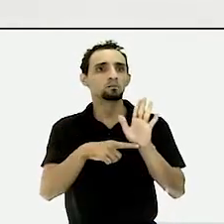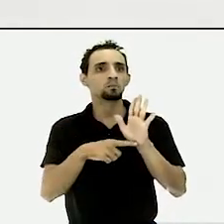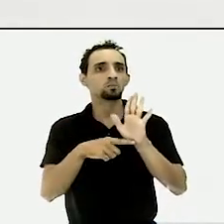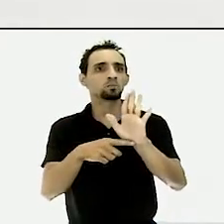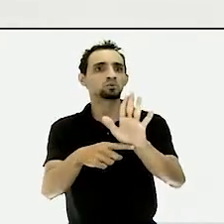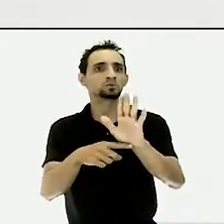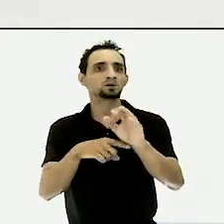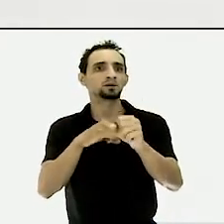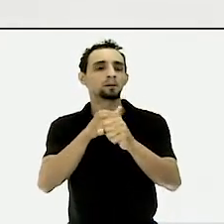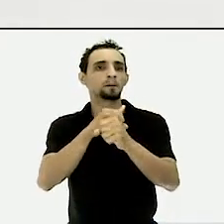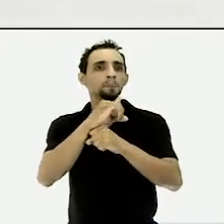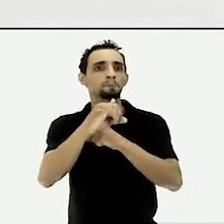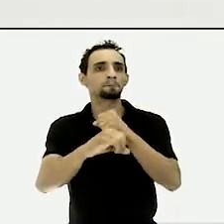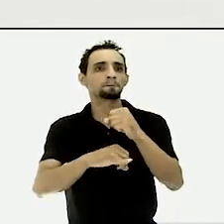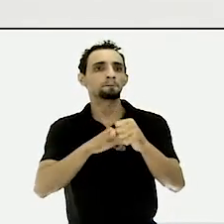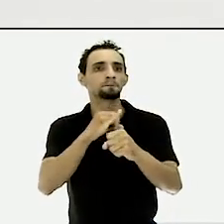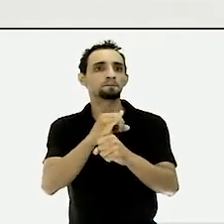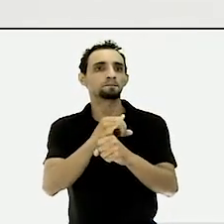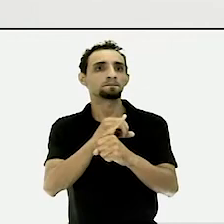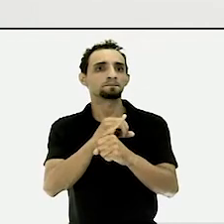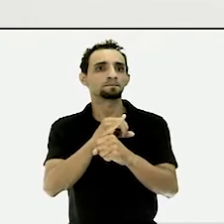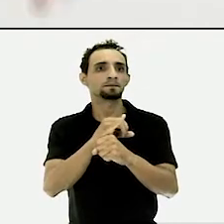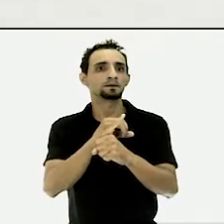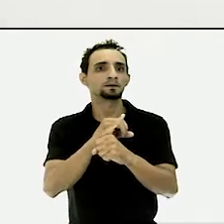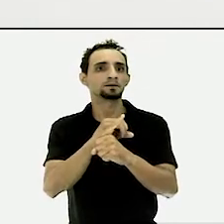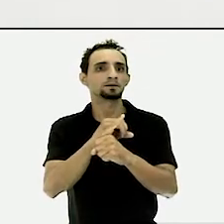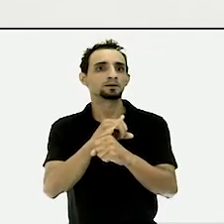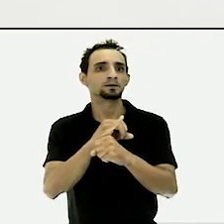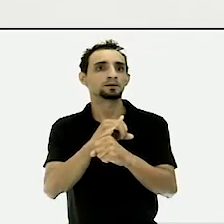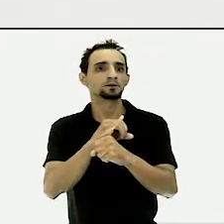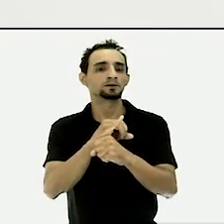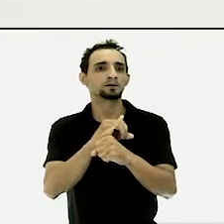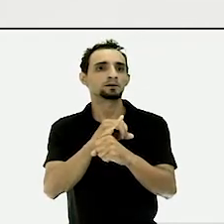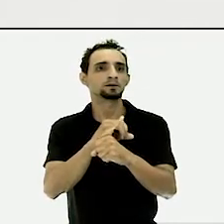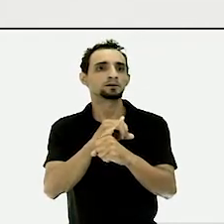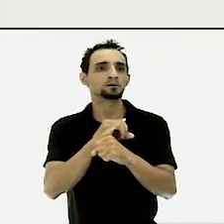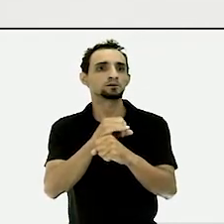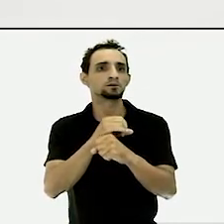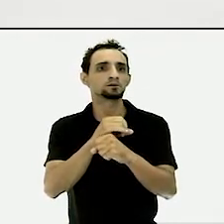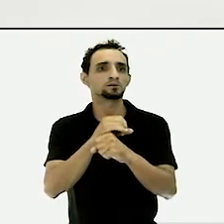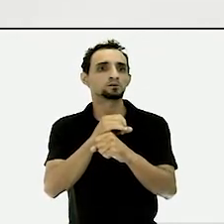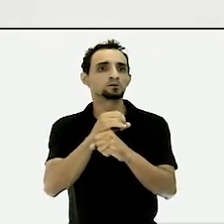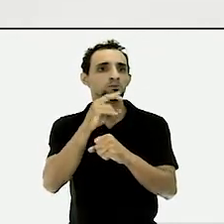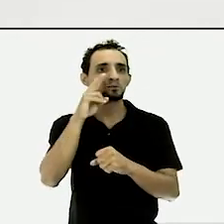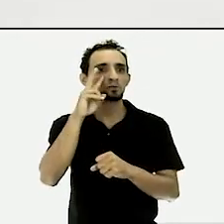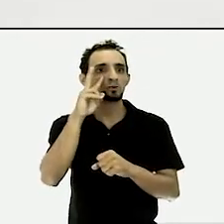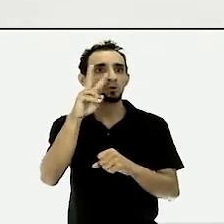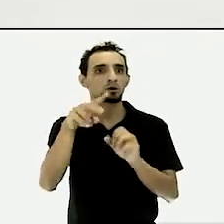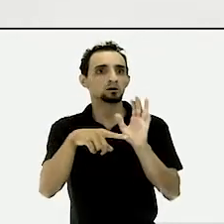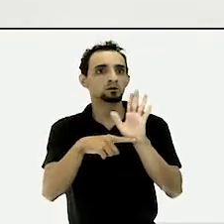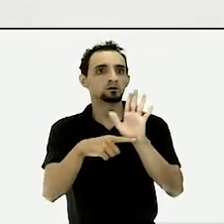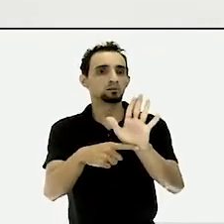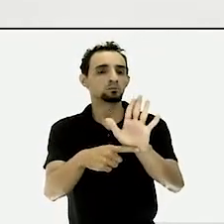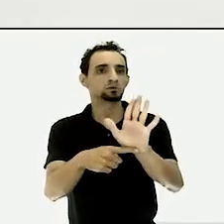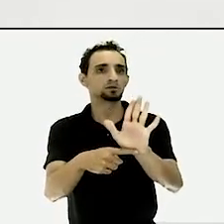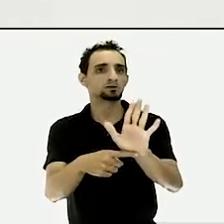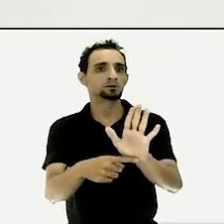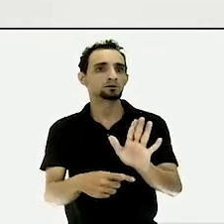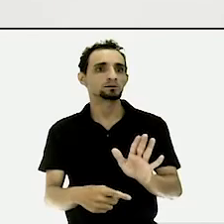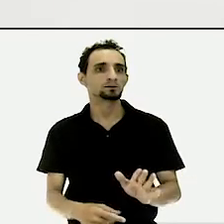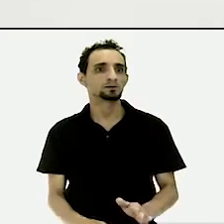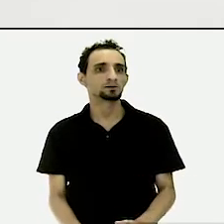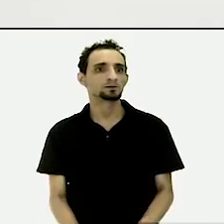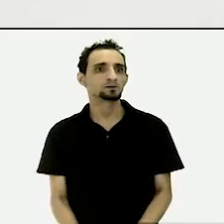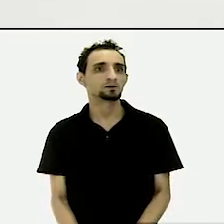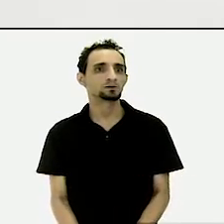ó. Filho dela, campeão, o pessoal do também que vende lanches e... A gente vai... Consegue?